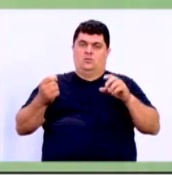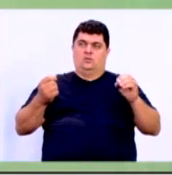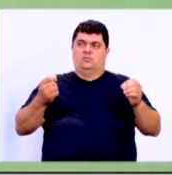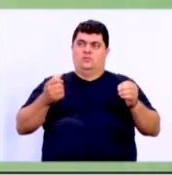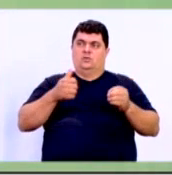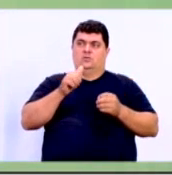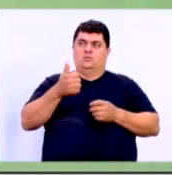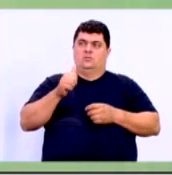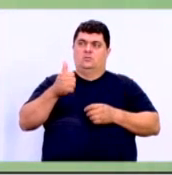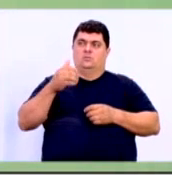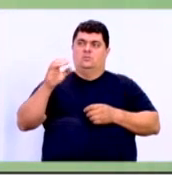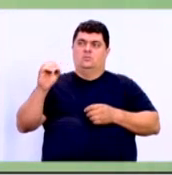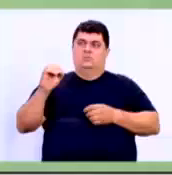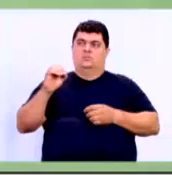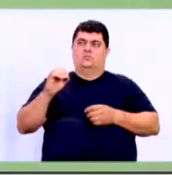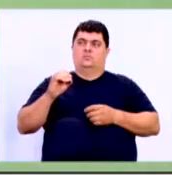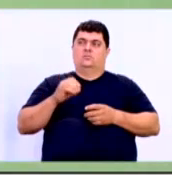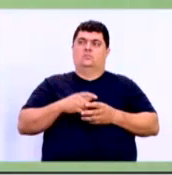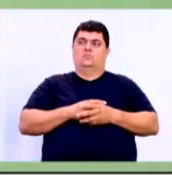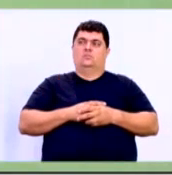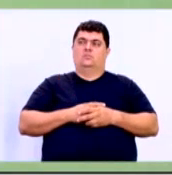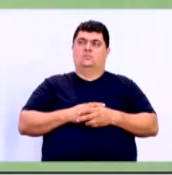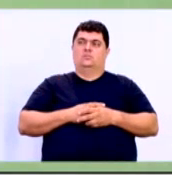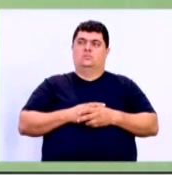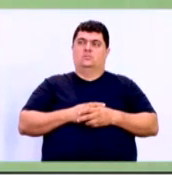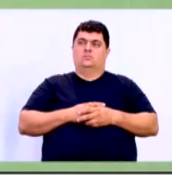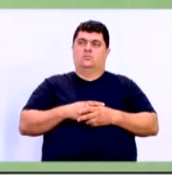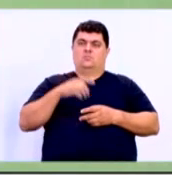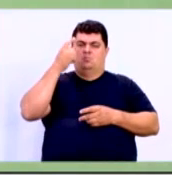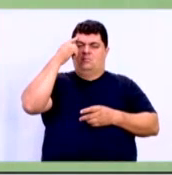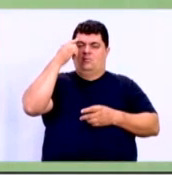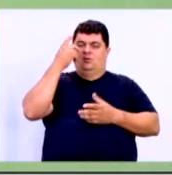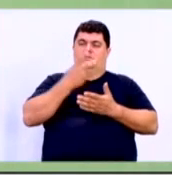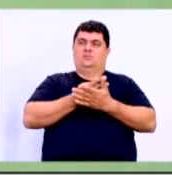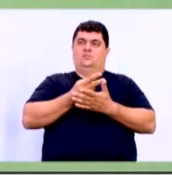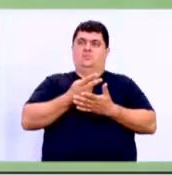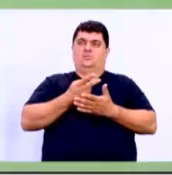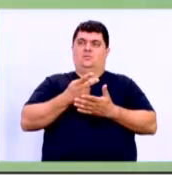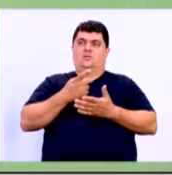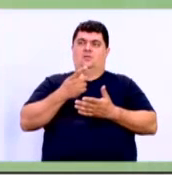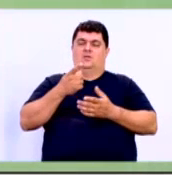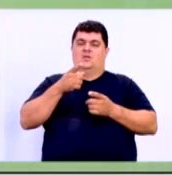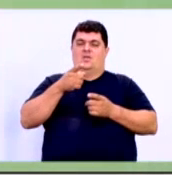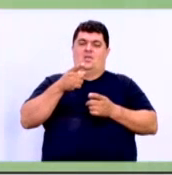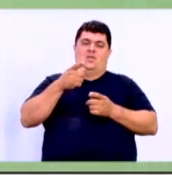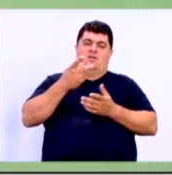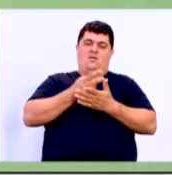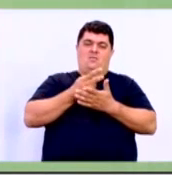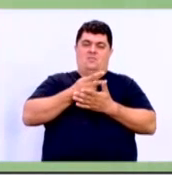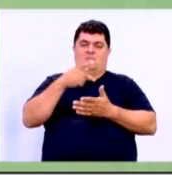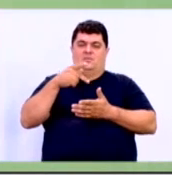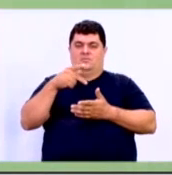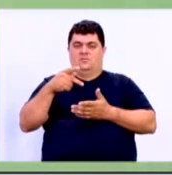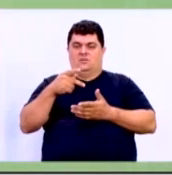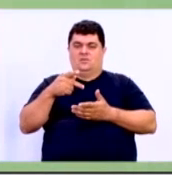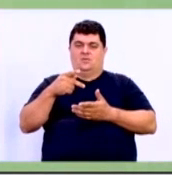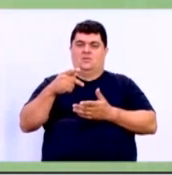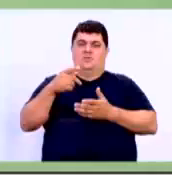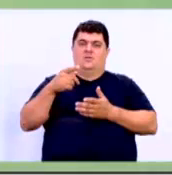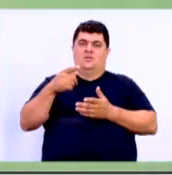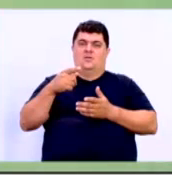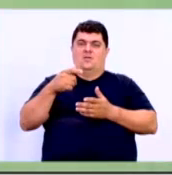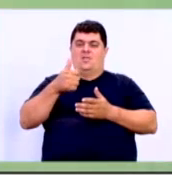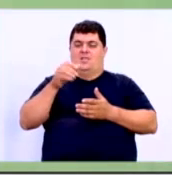Agora sim, 110. Pensaram que me pegaram, né? Já estavam falando aí, professor errou, olha ali. Tá achando que vai